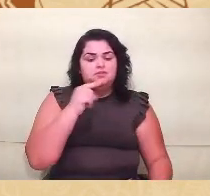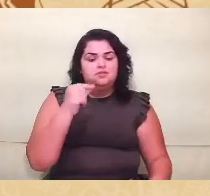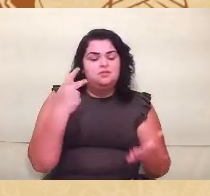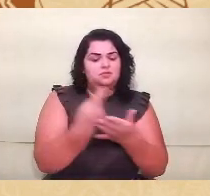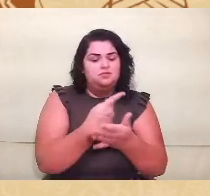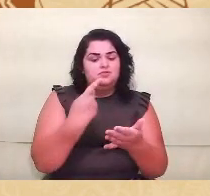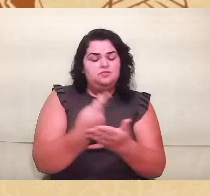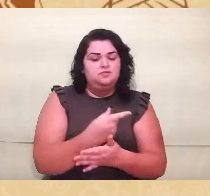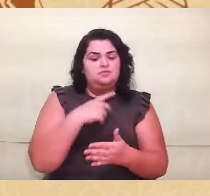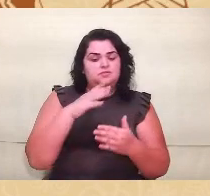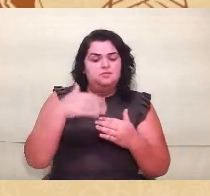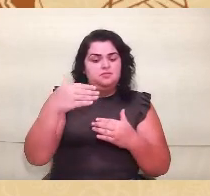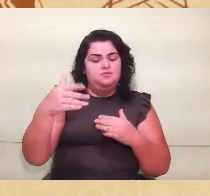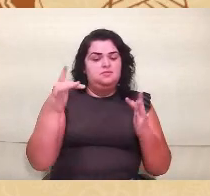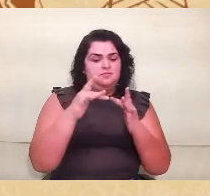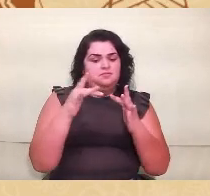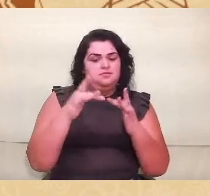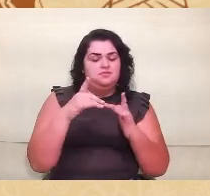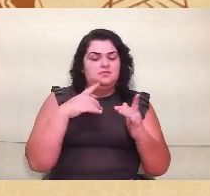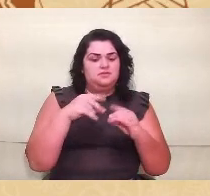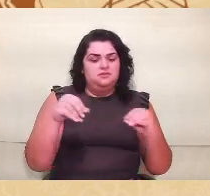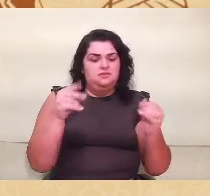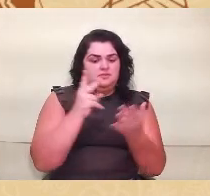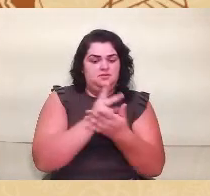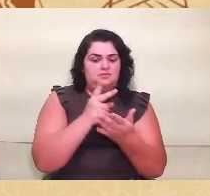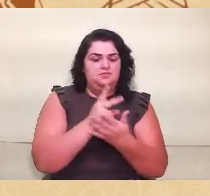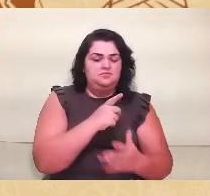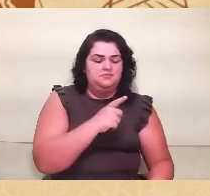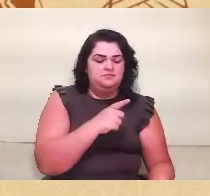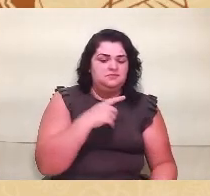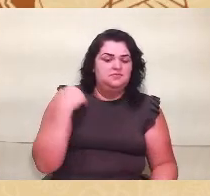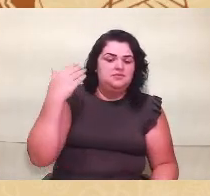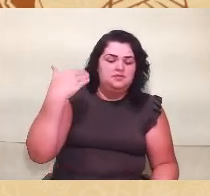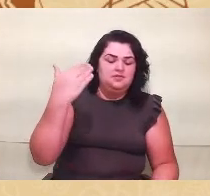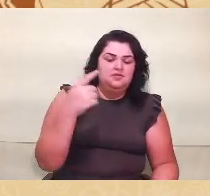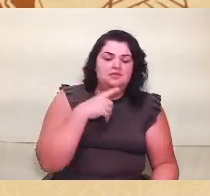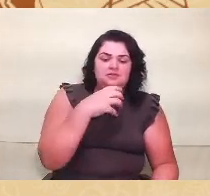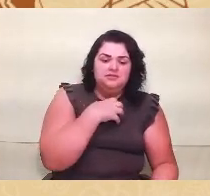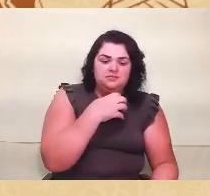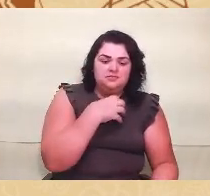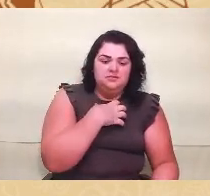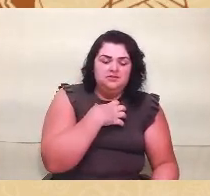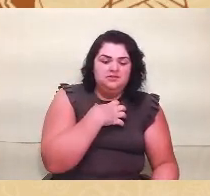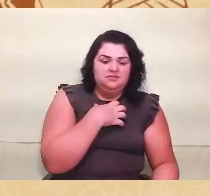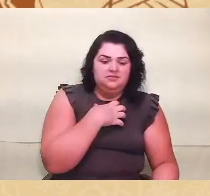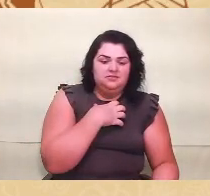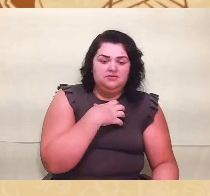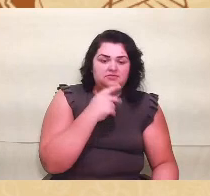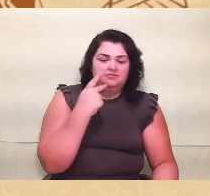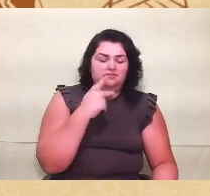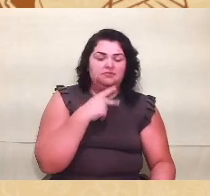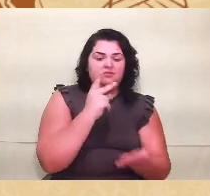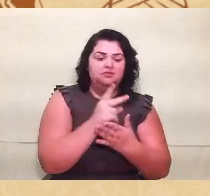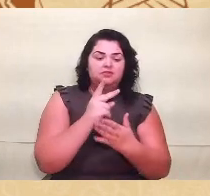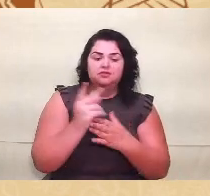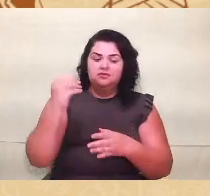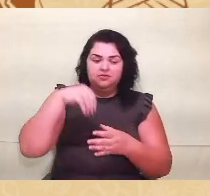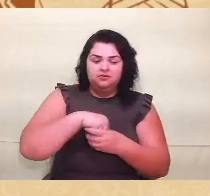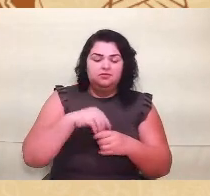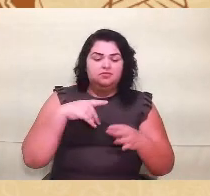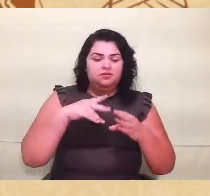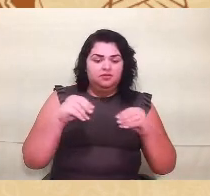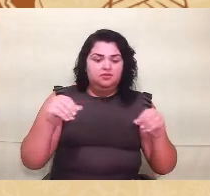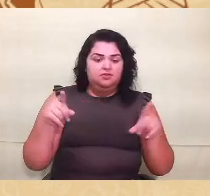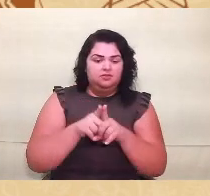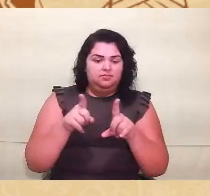nós vinculada à terra, né? Então, a gente se expressa, eu moro numa oca de barro, né? Então, eu moro dentro da terra, na verdade, igual um tatu.